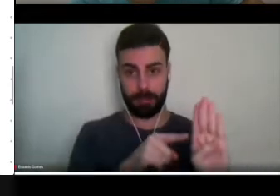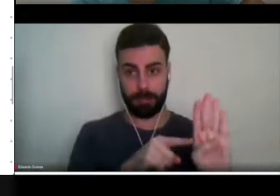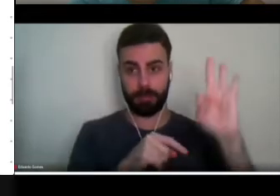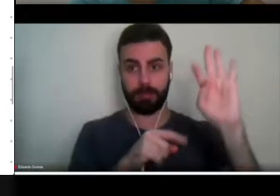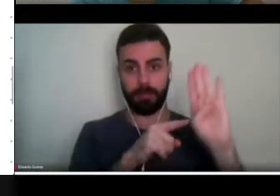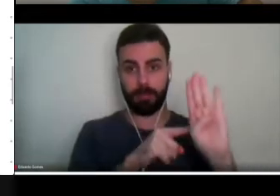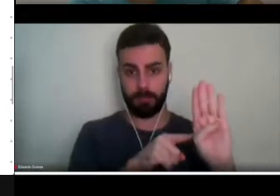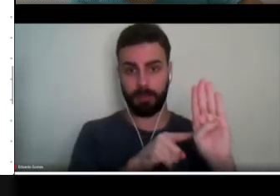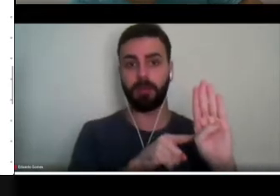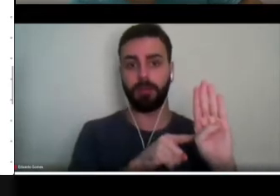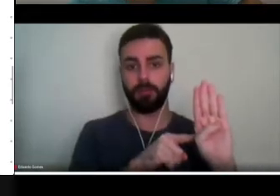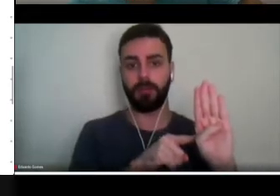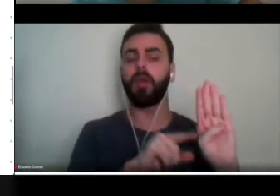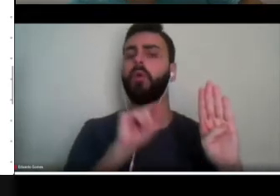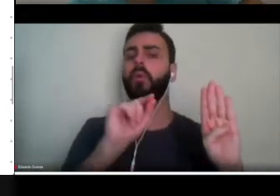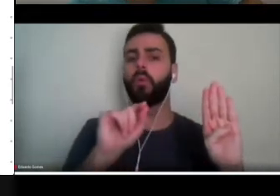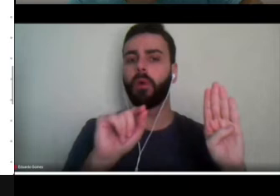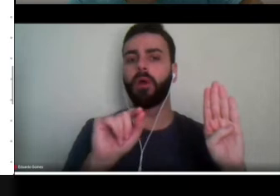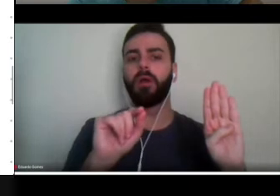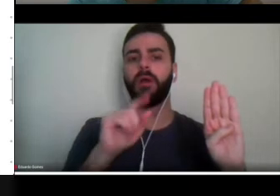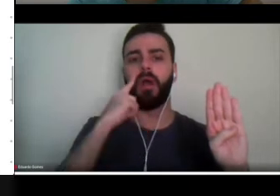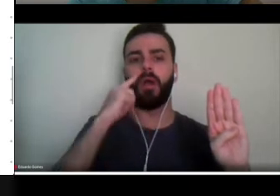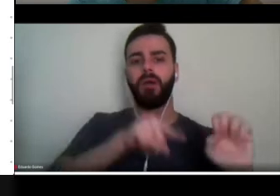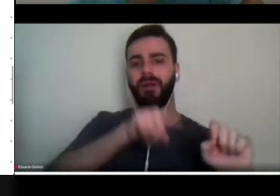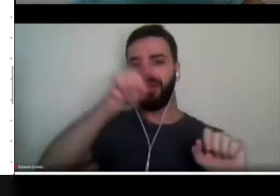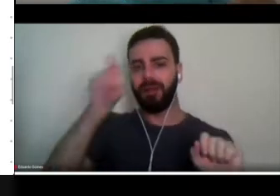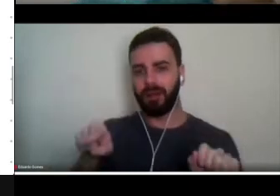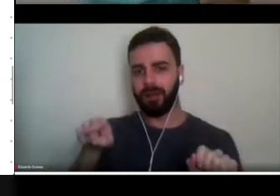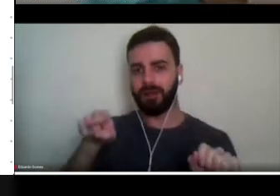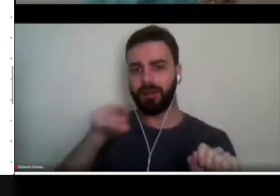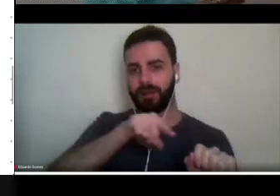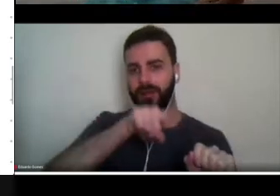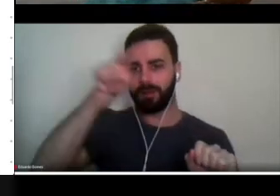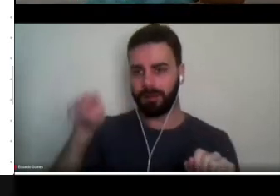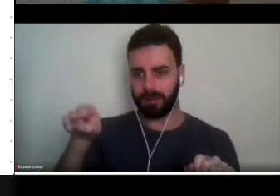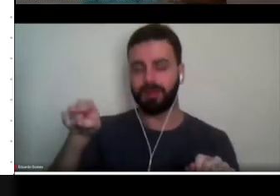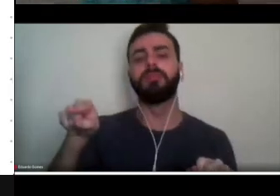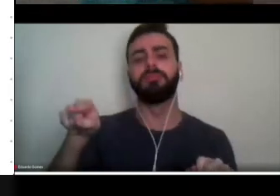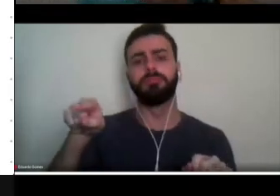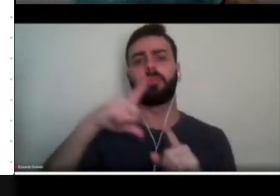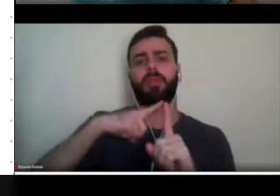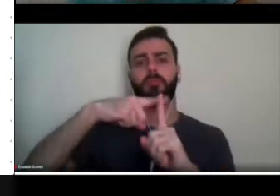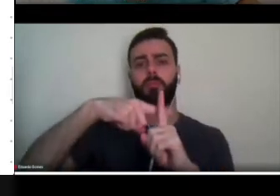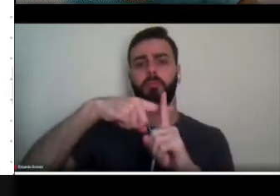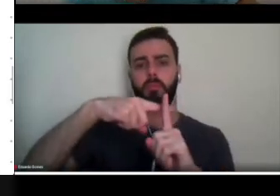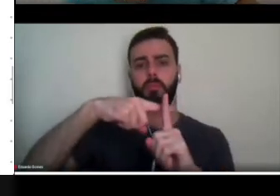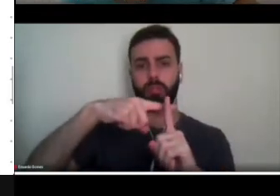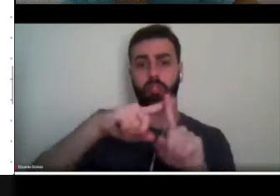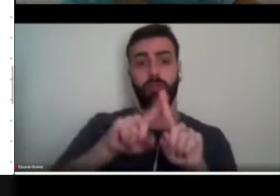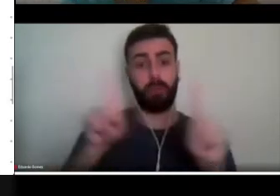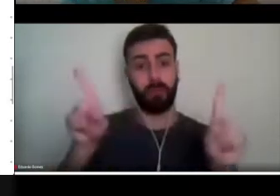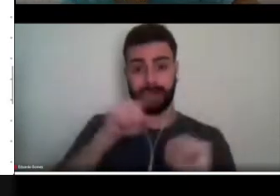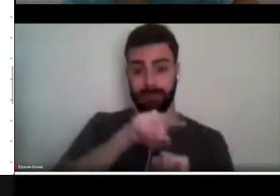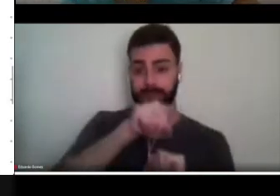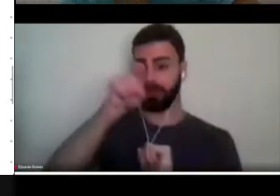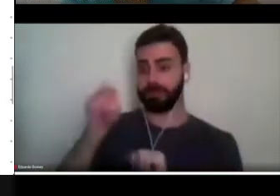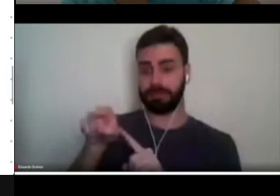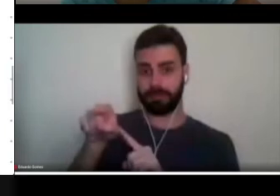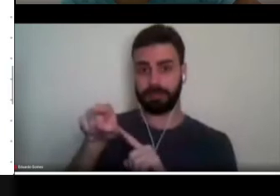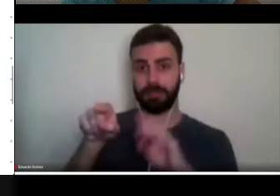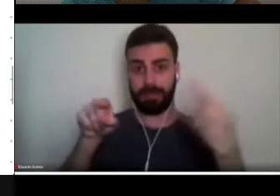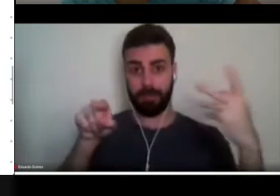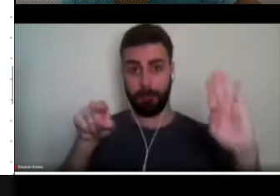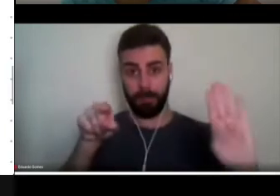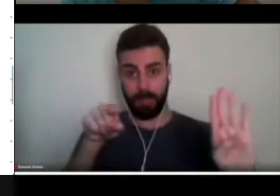é positiva. E só que essa inclinação aqui em B, ela é maior do que em A. Então, aqui, ó, ele